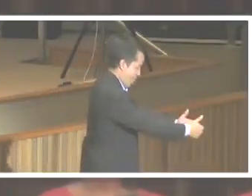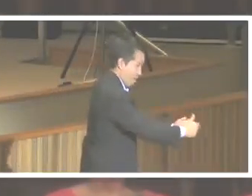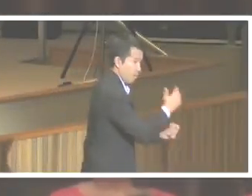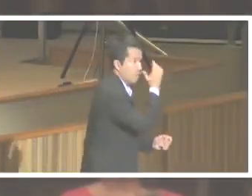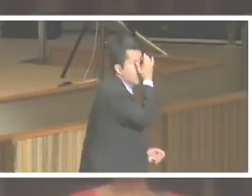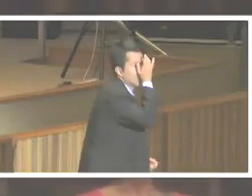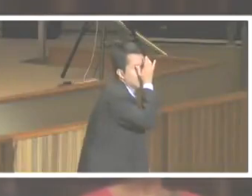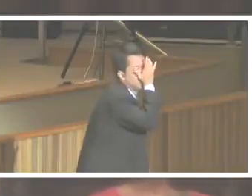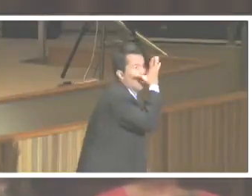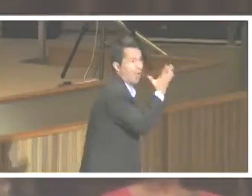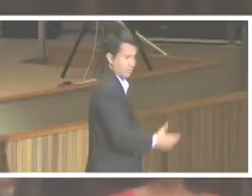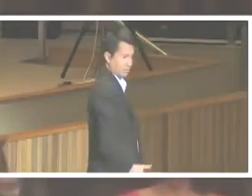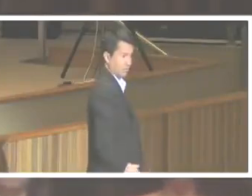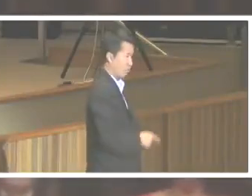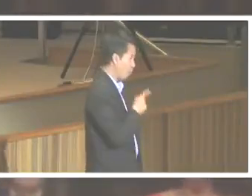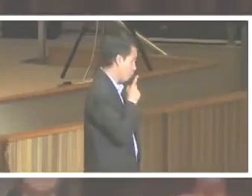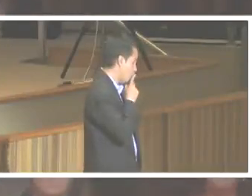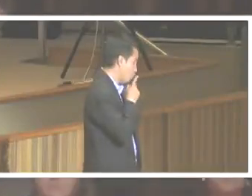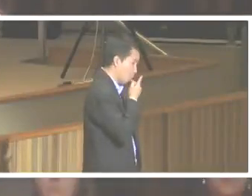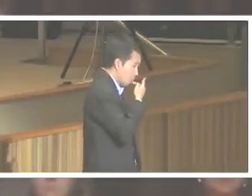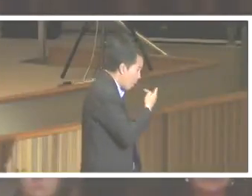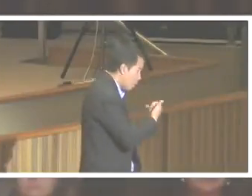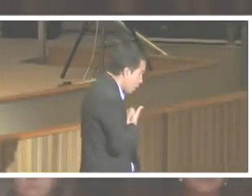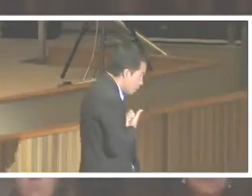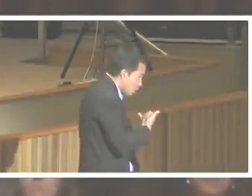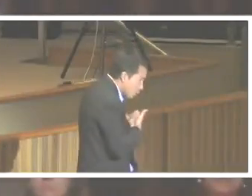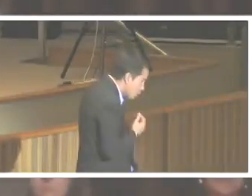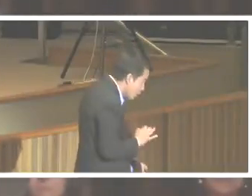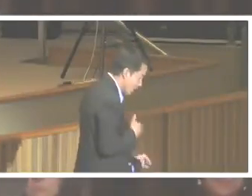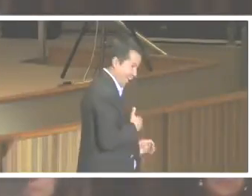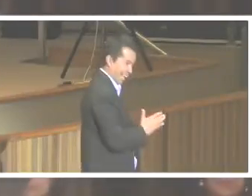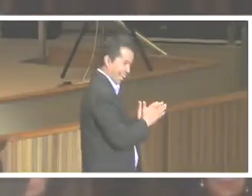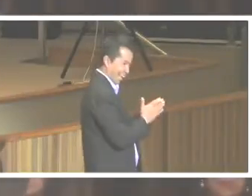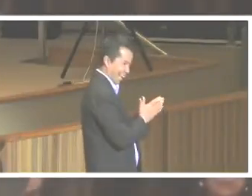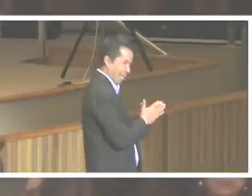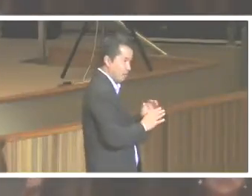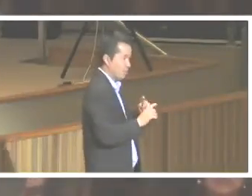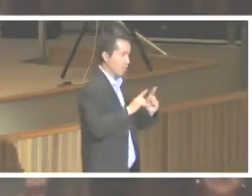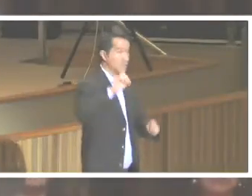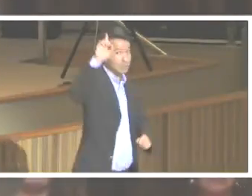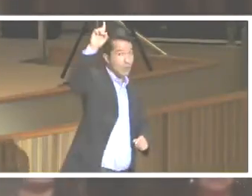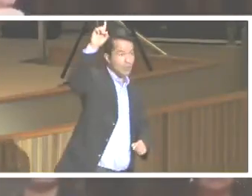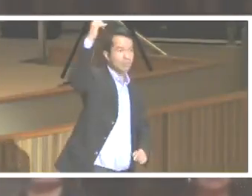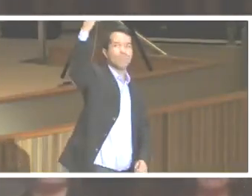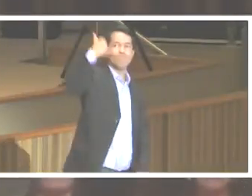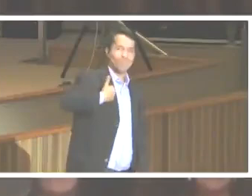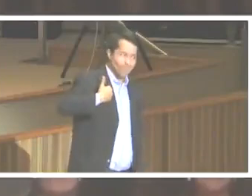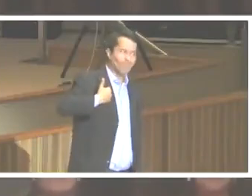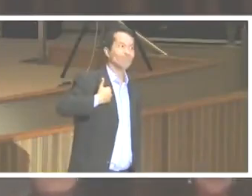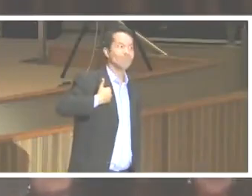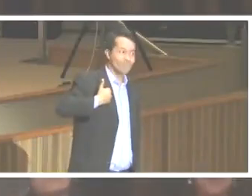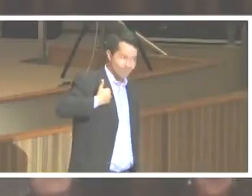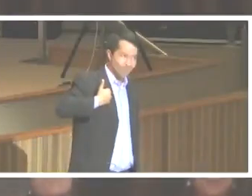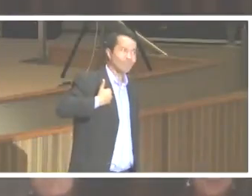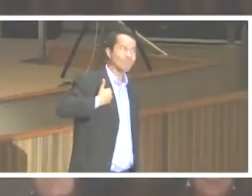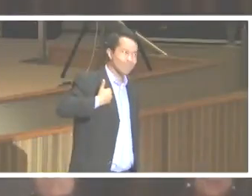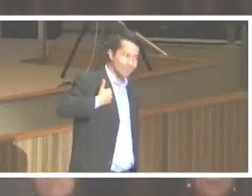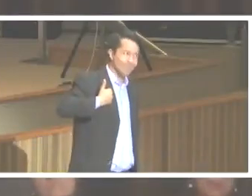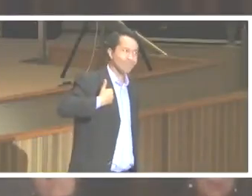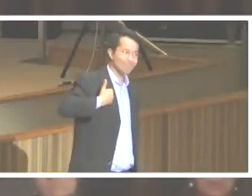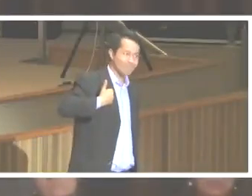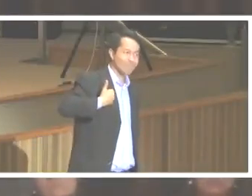eu creio no poder econômico eu creio no poder da ciência eu creio no poder enfim todo mundo